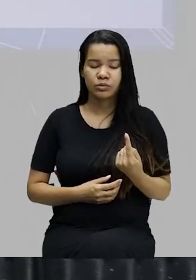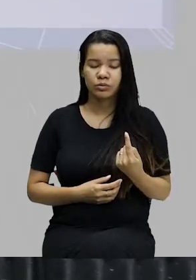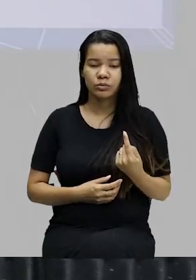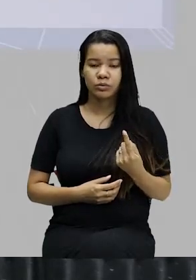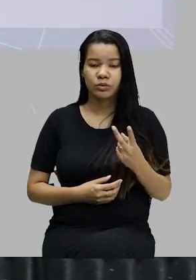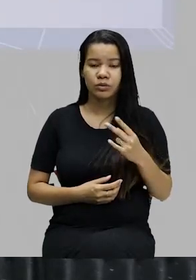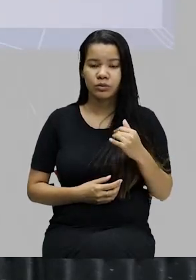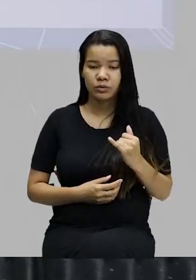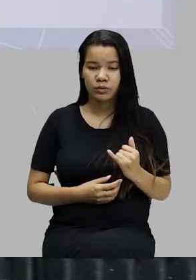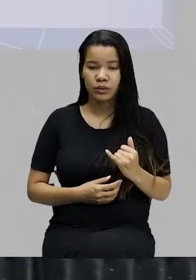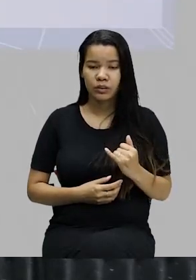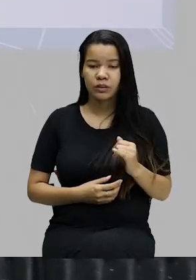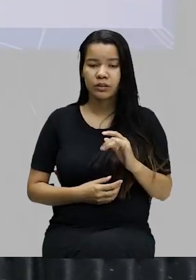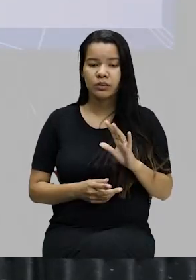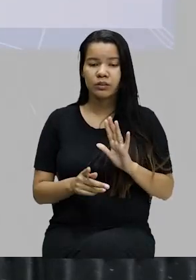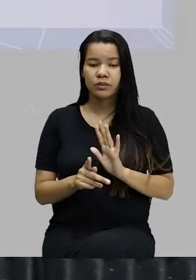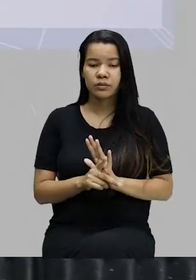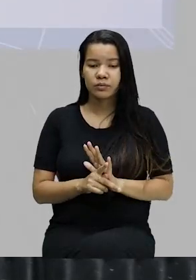vai conter